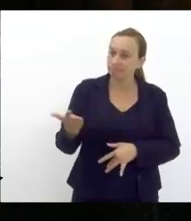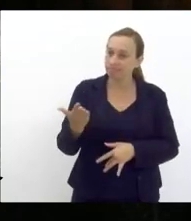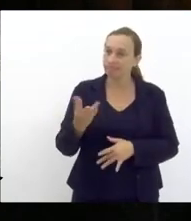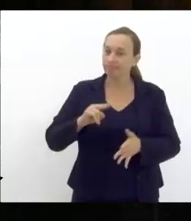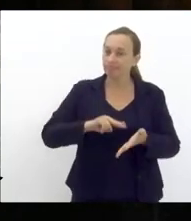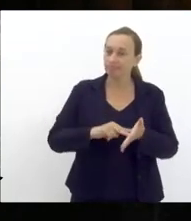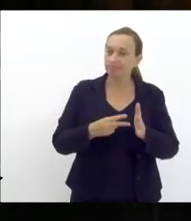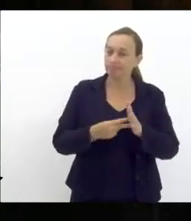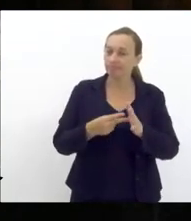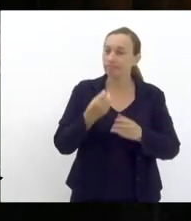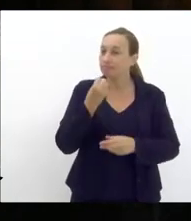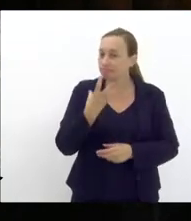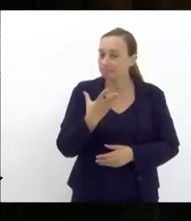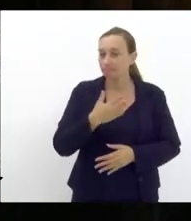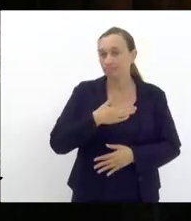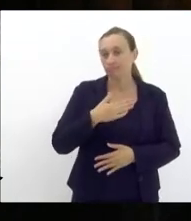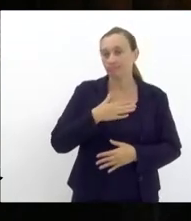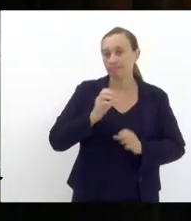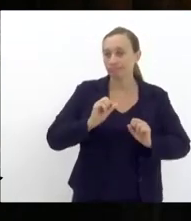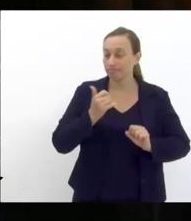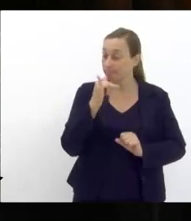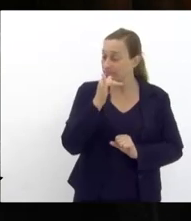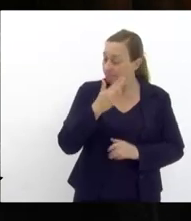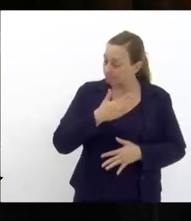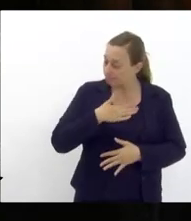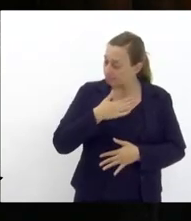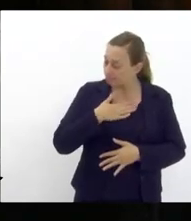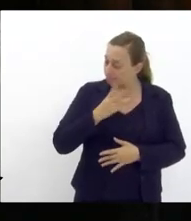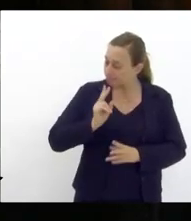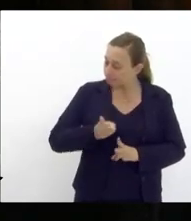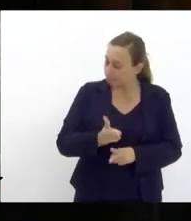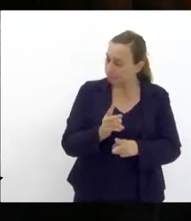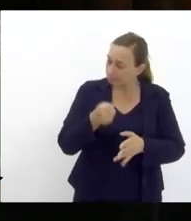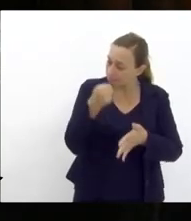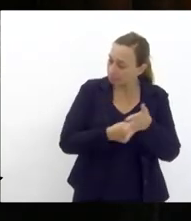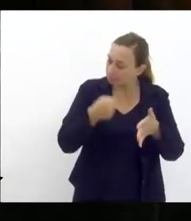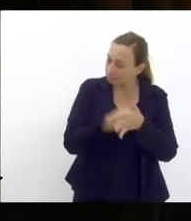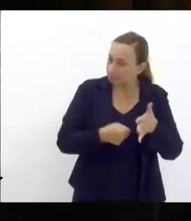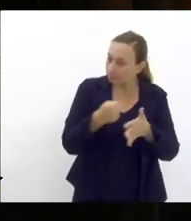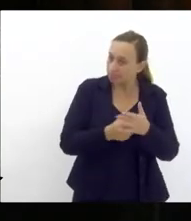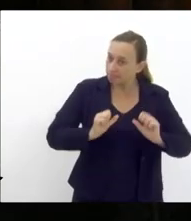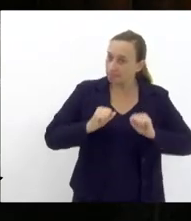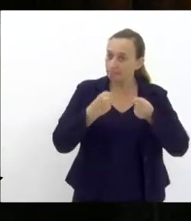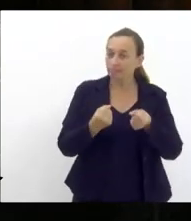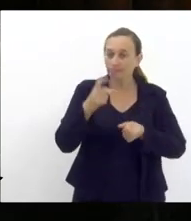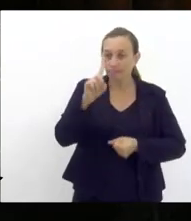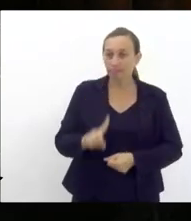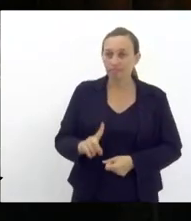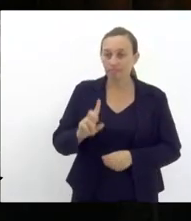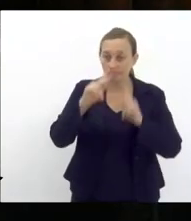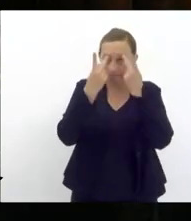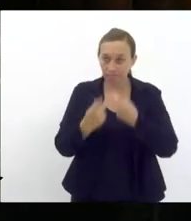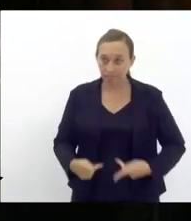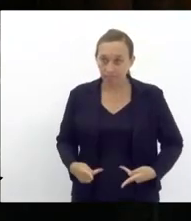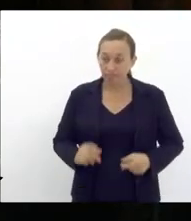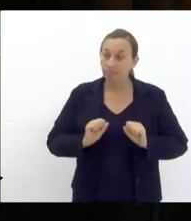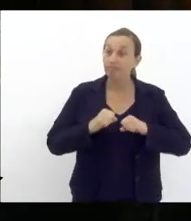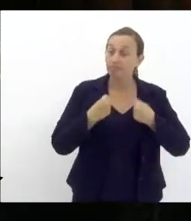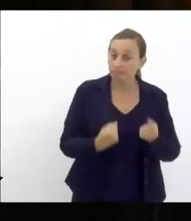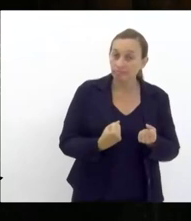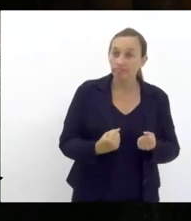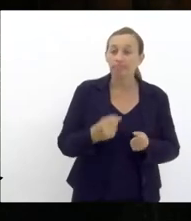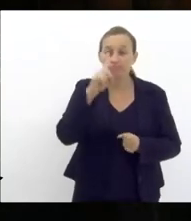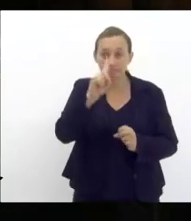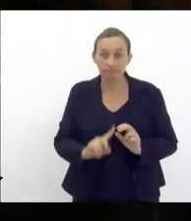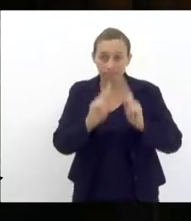significou muito para mim e me renergizou para continuar lutando em defesa dos direitos humanos e defender os